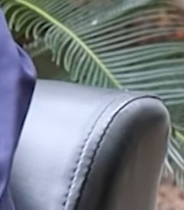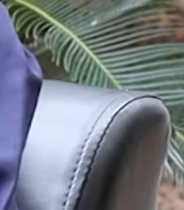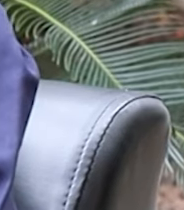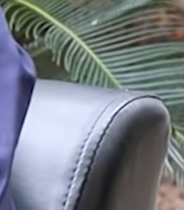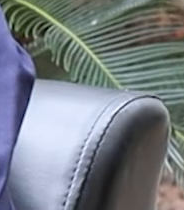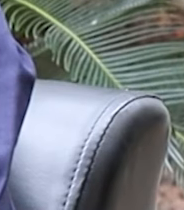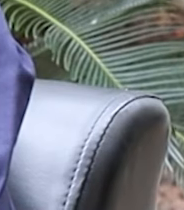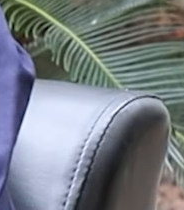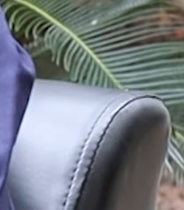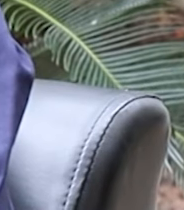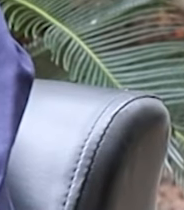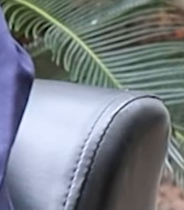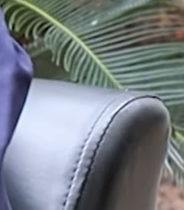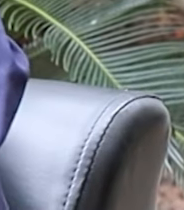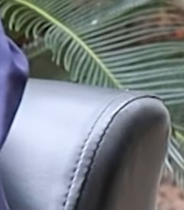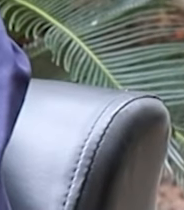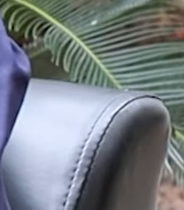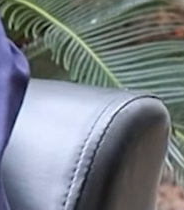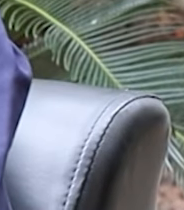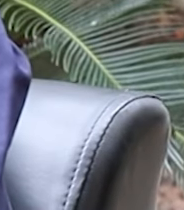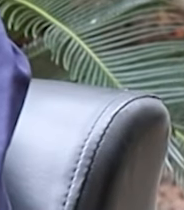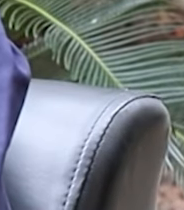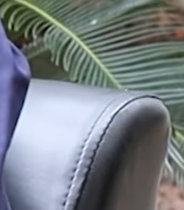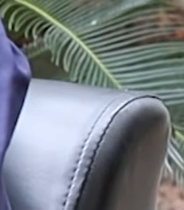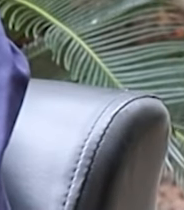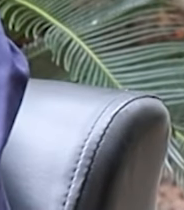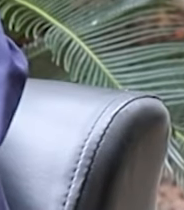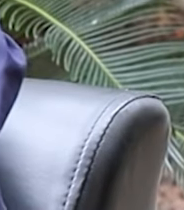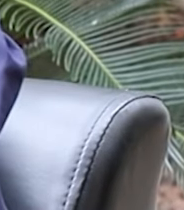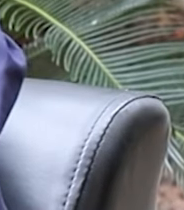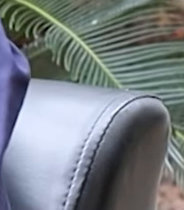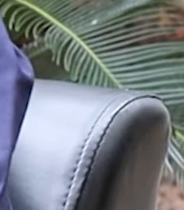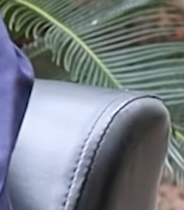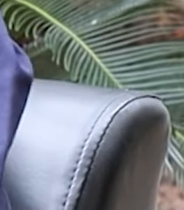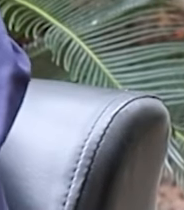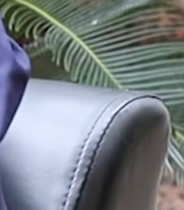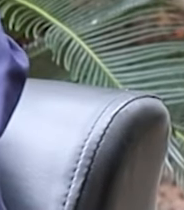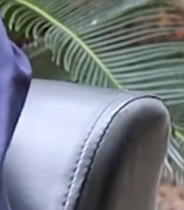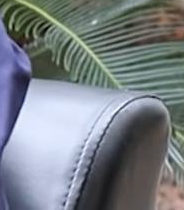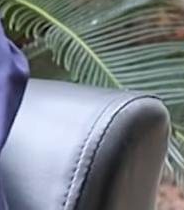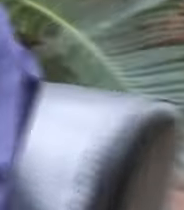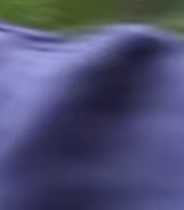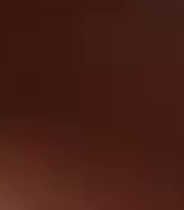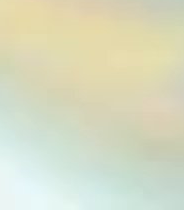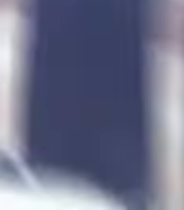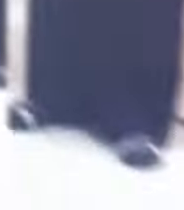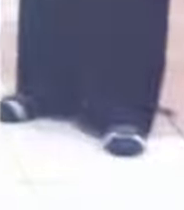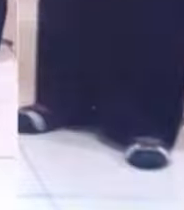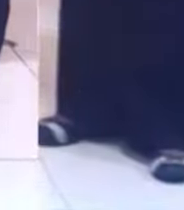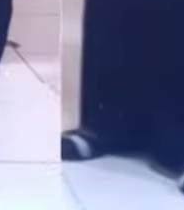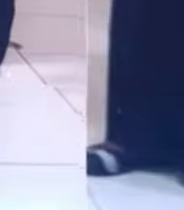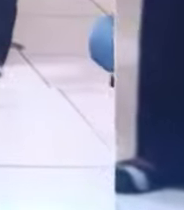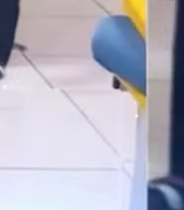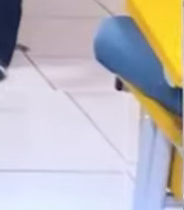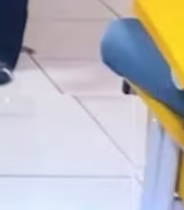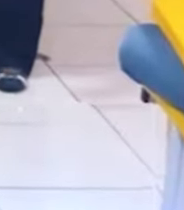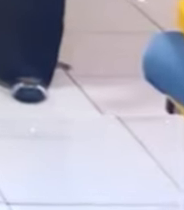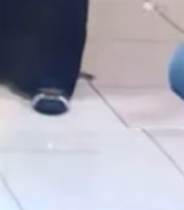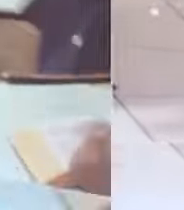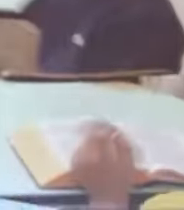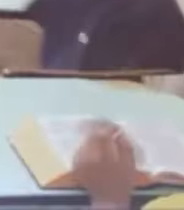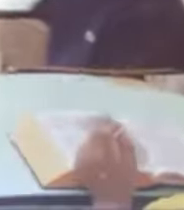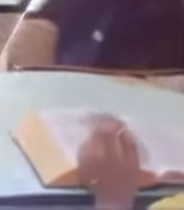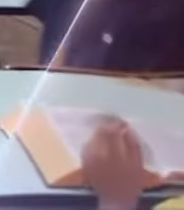ver a necessidade do trabalho, das crianças, a carência delas, você acaba se